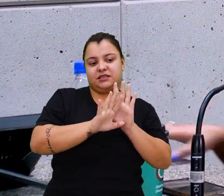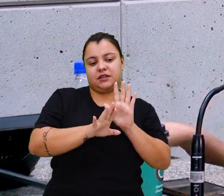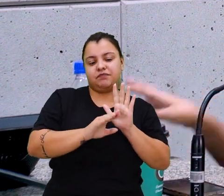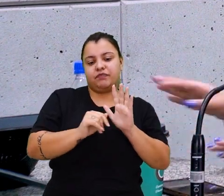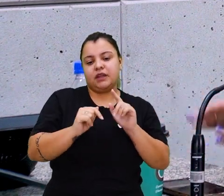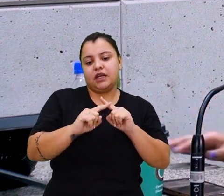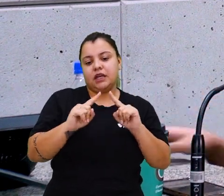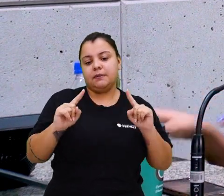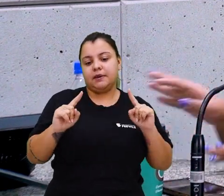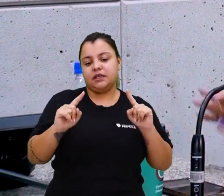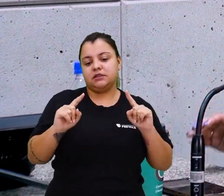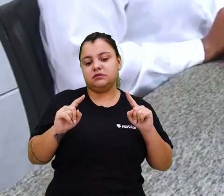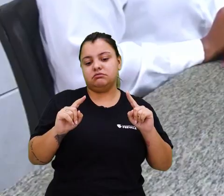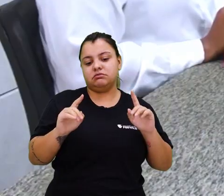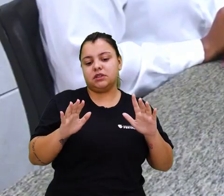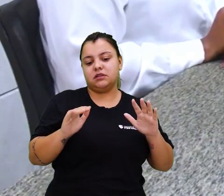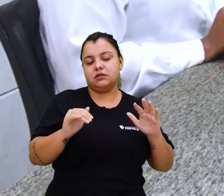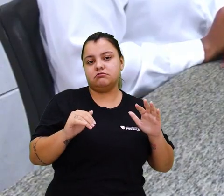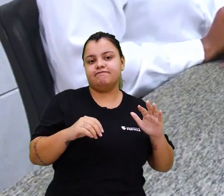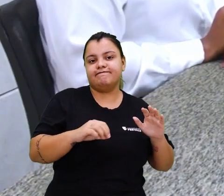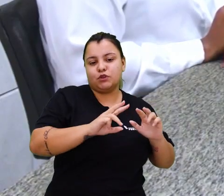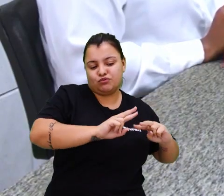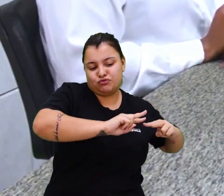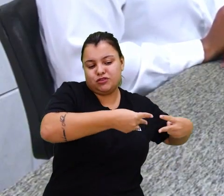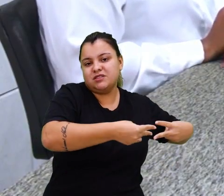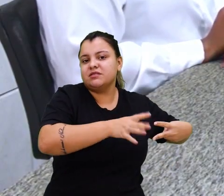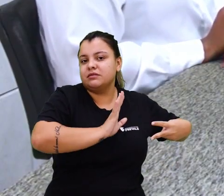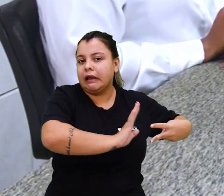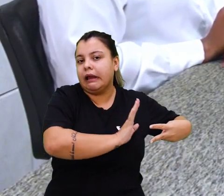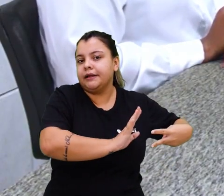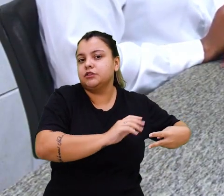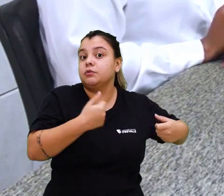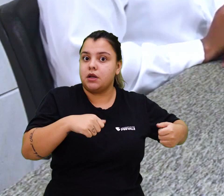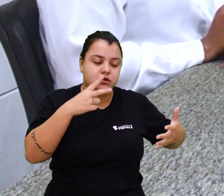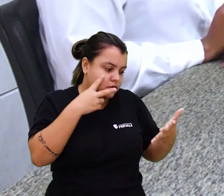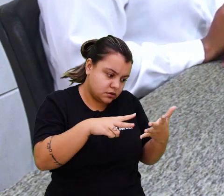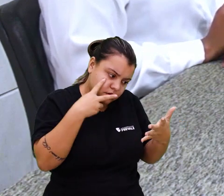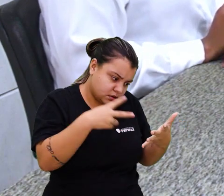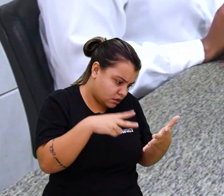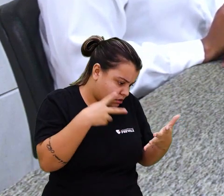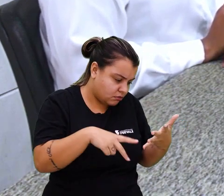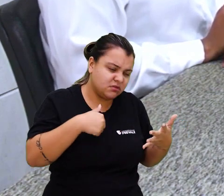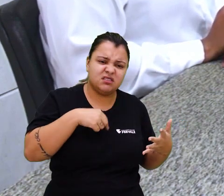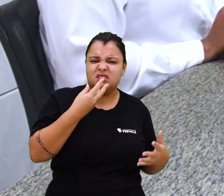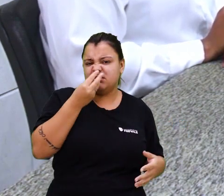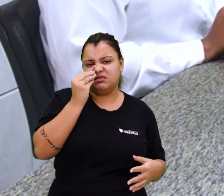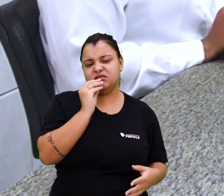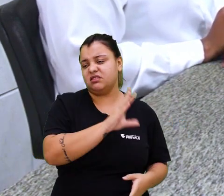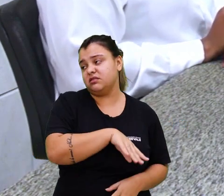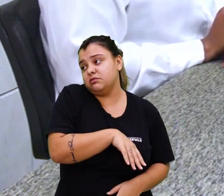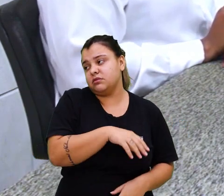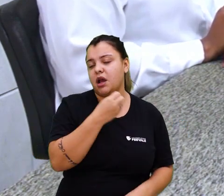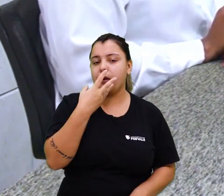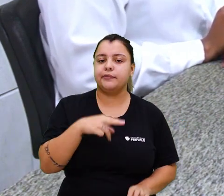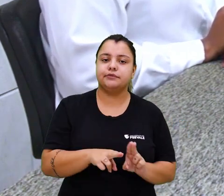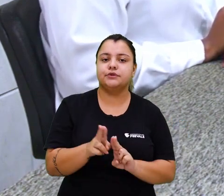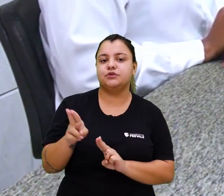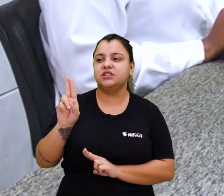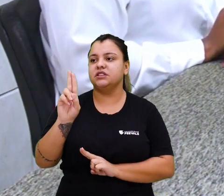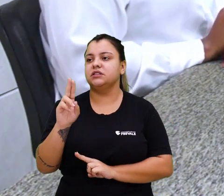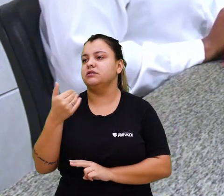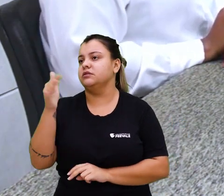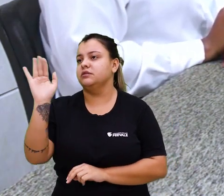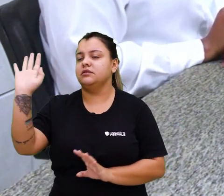mais no Office assim tem que tá sempre ali tem que tá ligado e eu não tava ligada porque eu já pensei bom passei na na